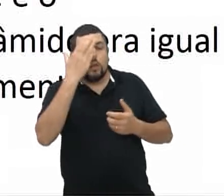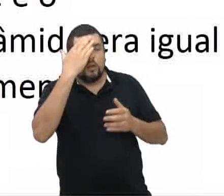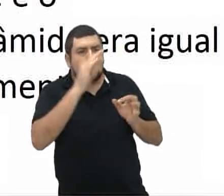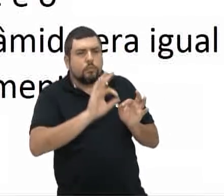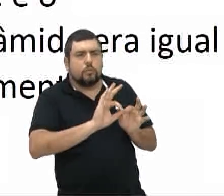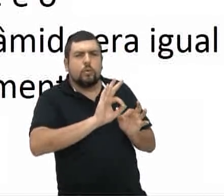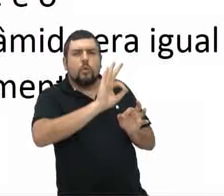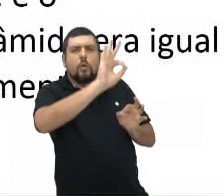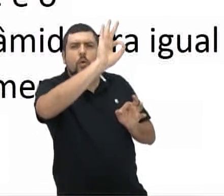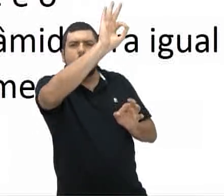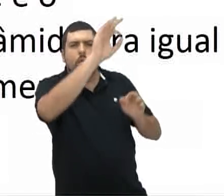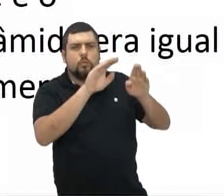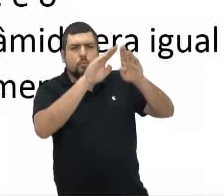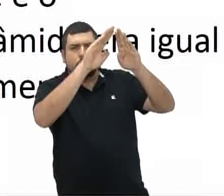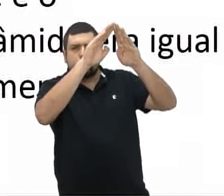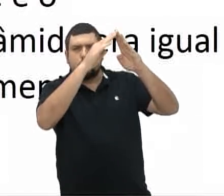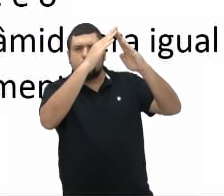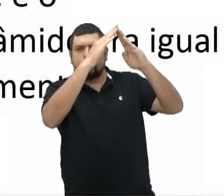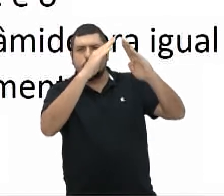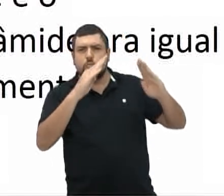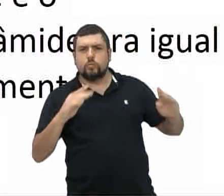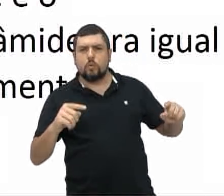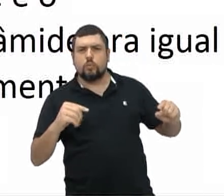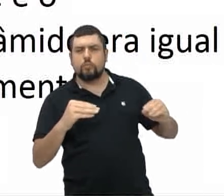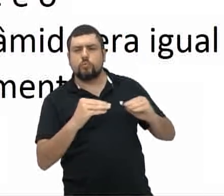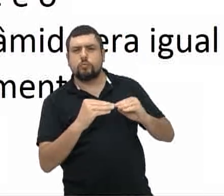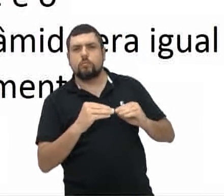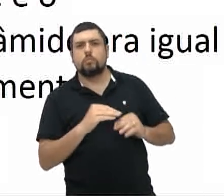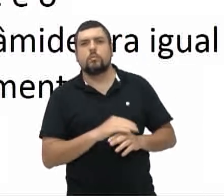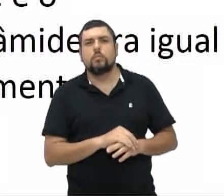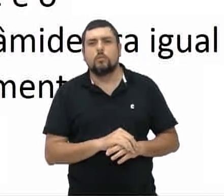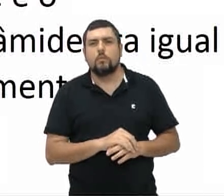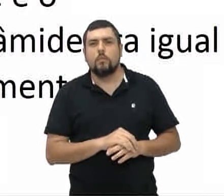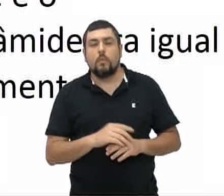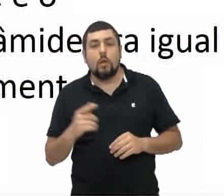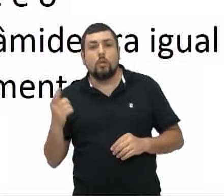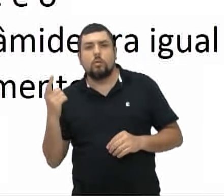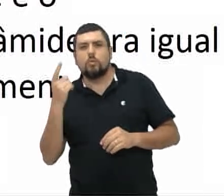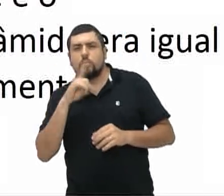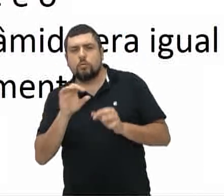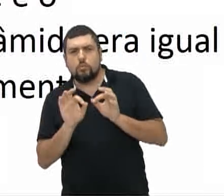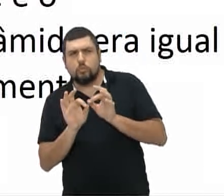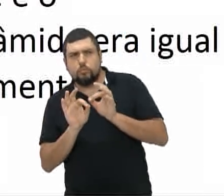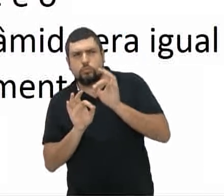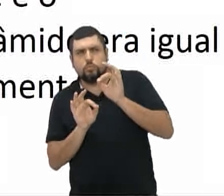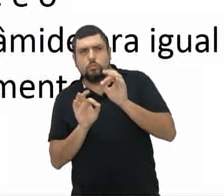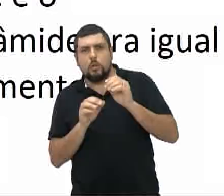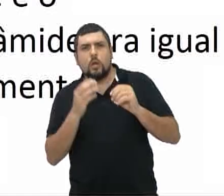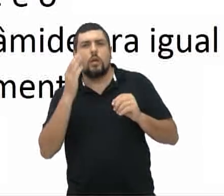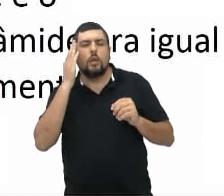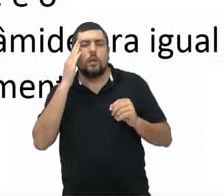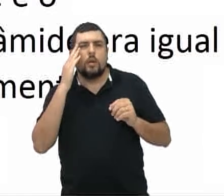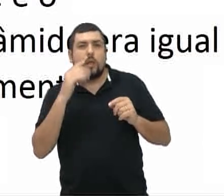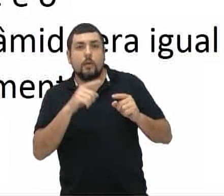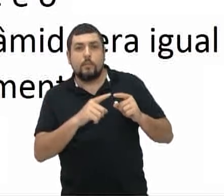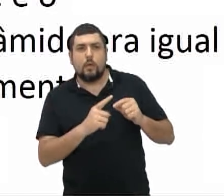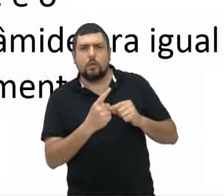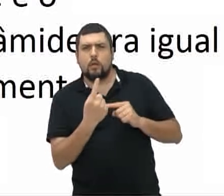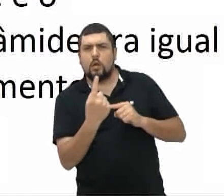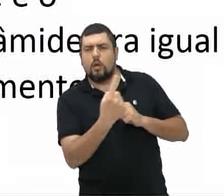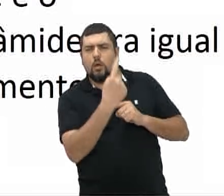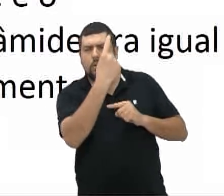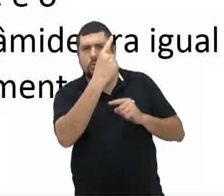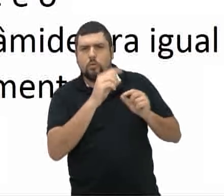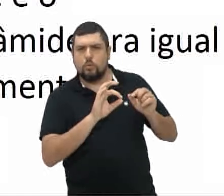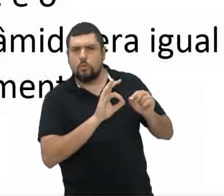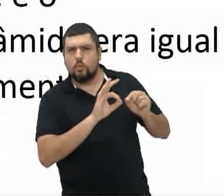os segmentos de proporcionais. Tales venceu o desafio. Ele sabia que a razão entre a altura da pirâmide e o comprimento